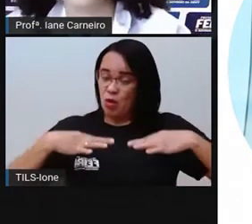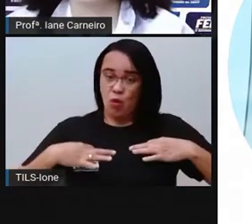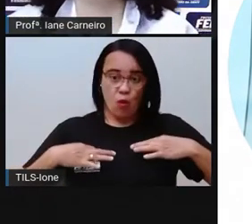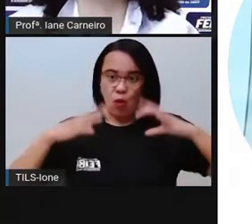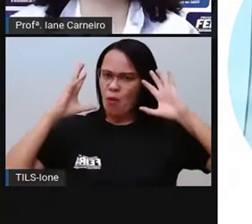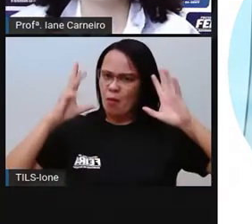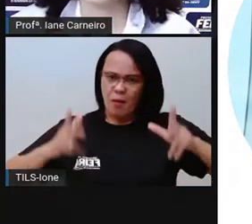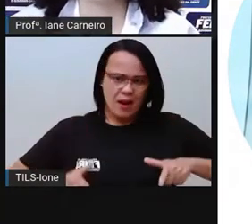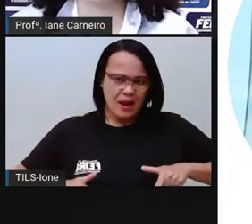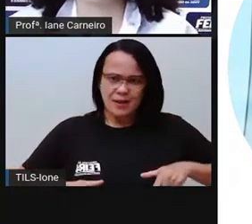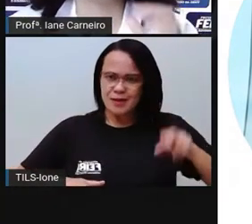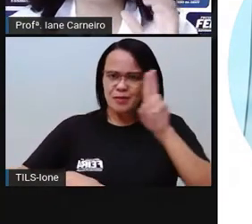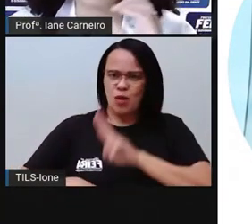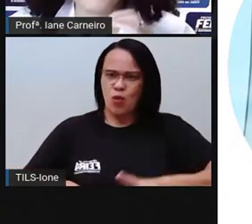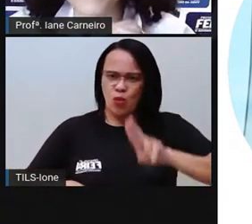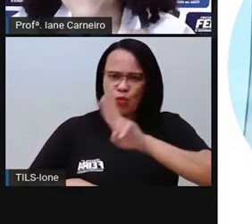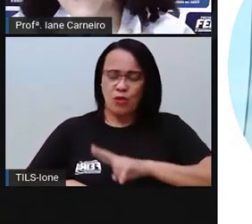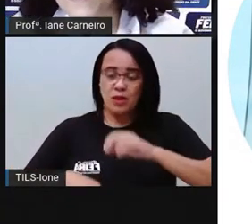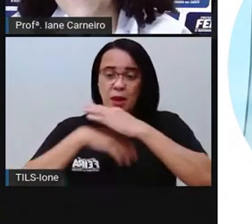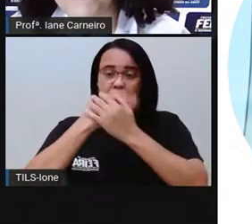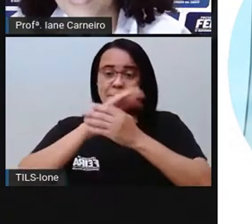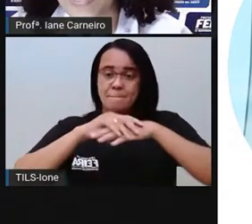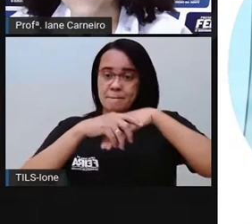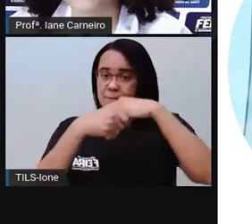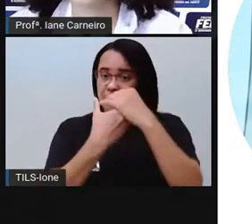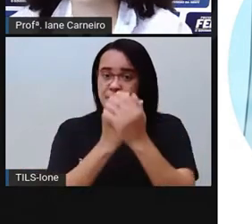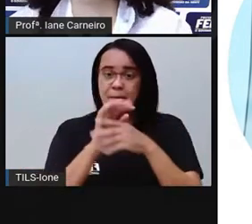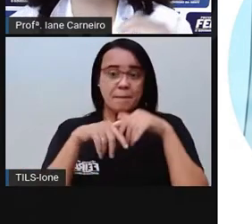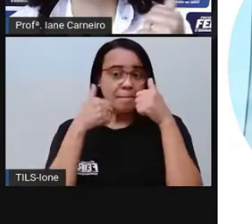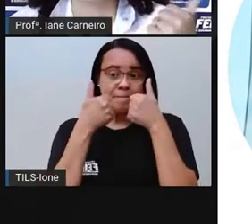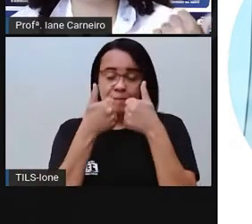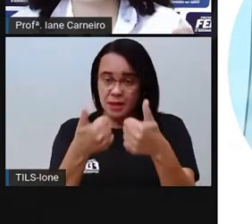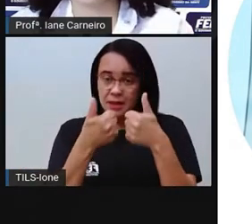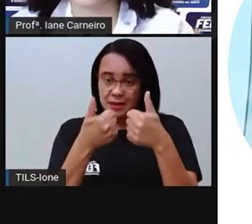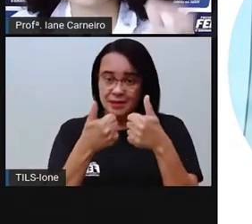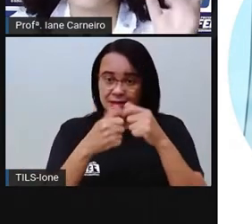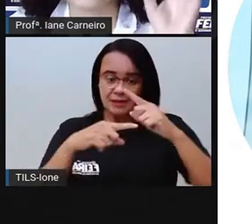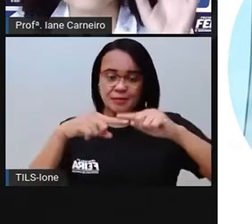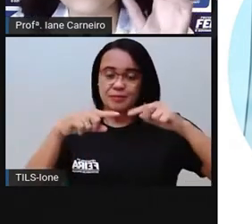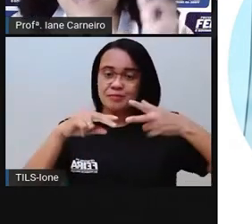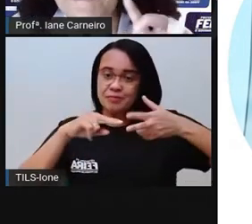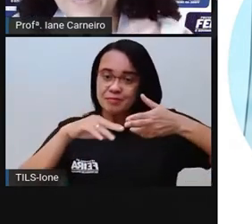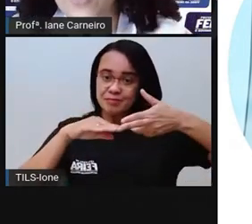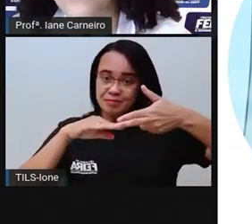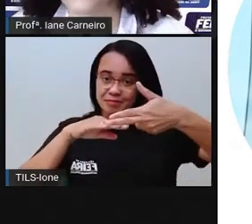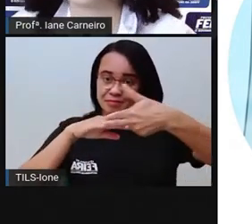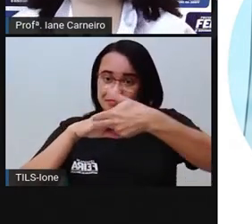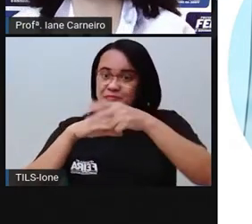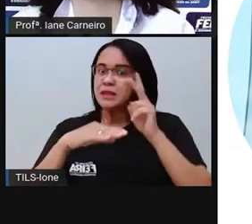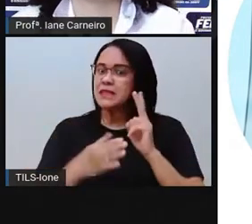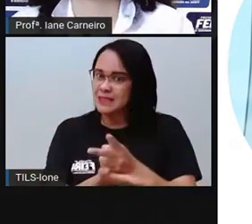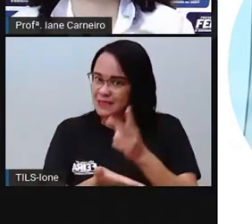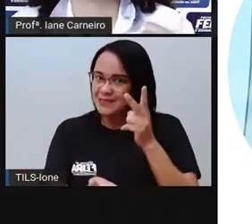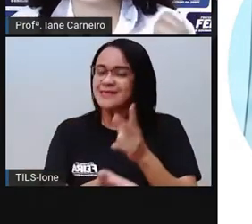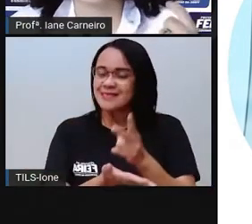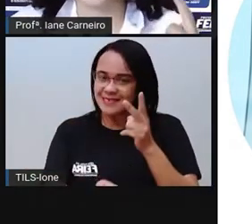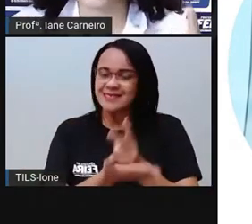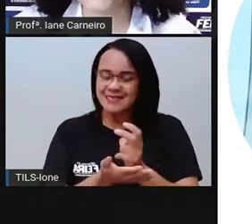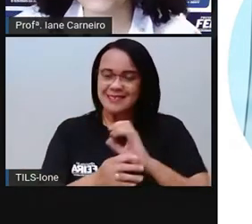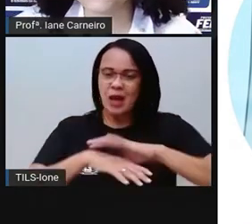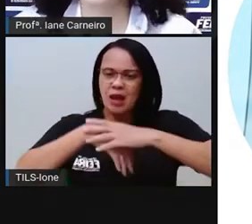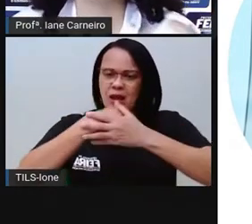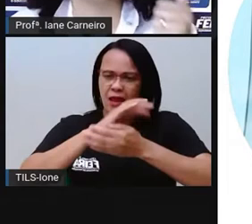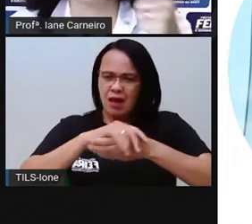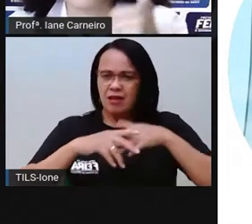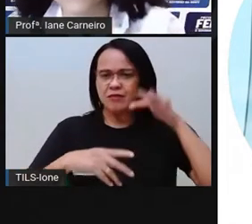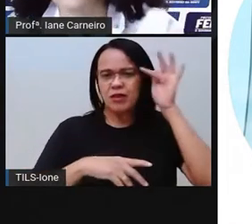usar. Manter as mãos bem lavadas e as unhas sempre cortadas. Lavar